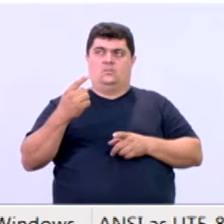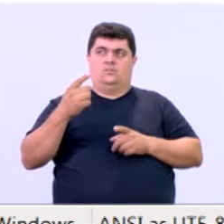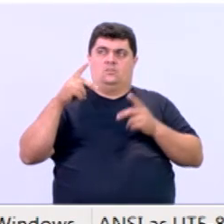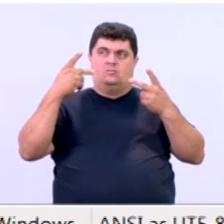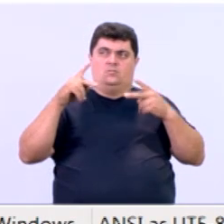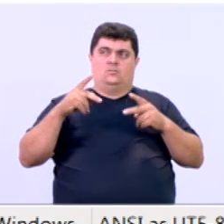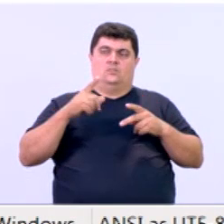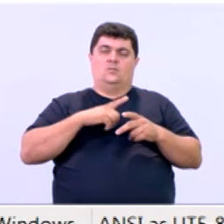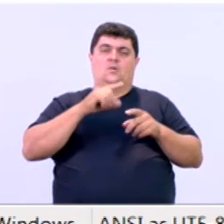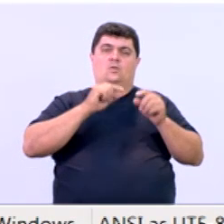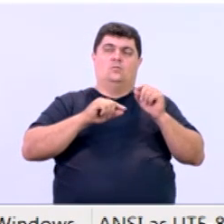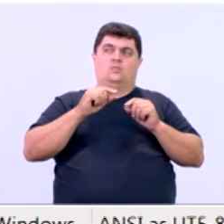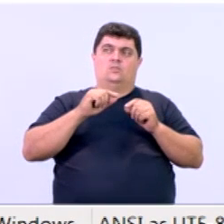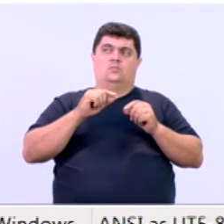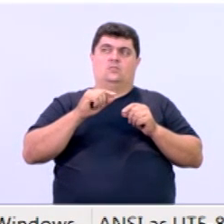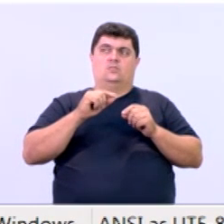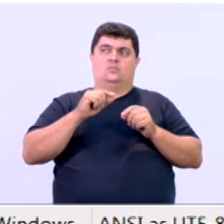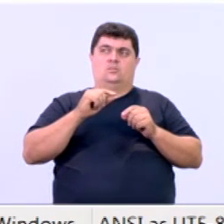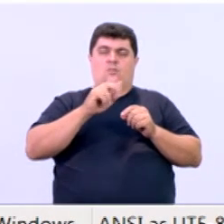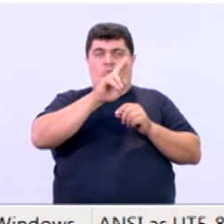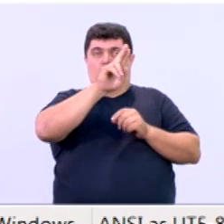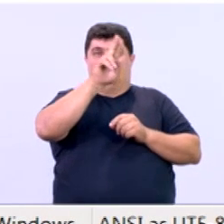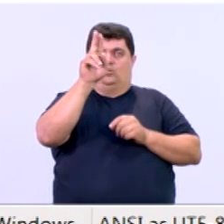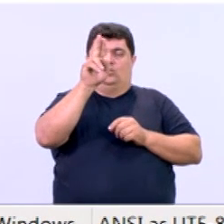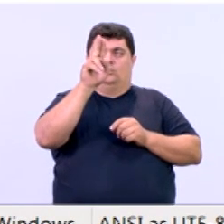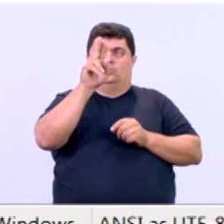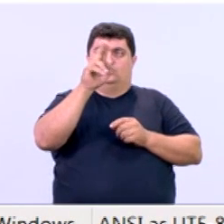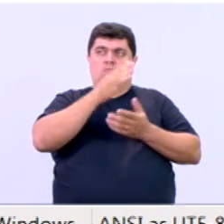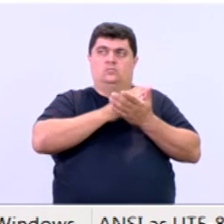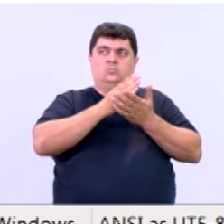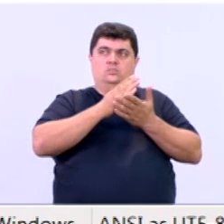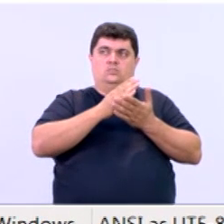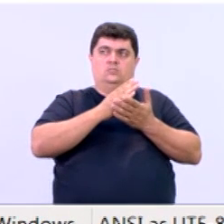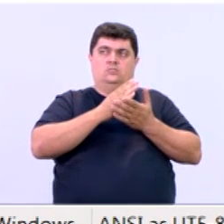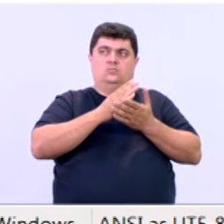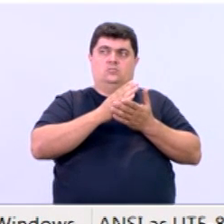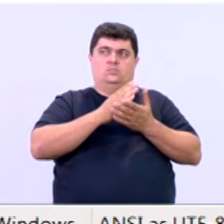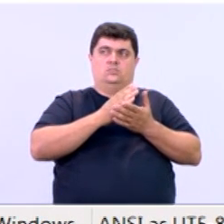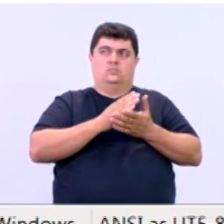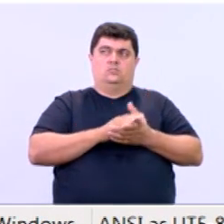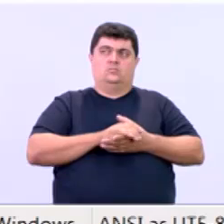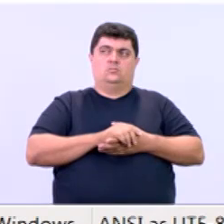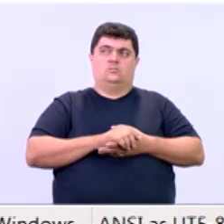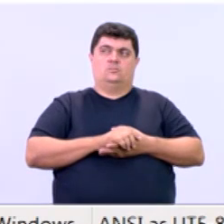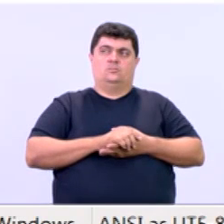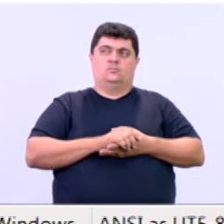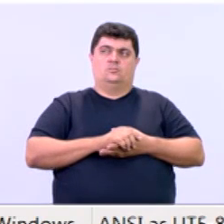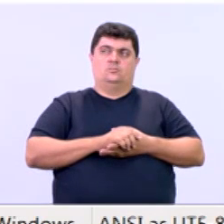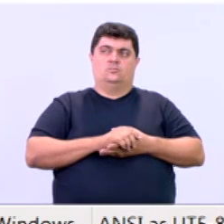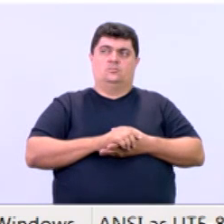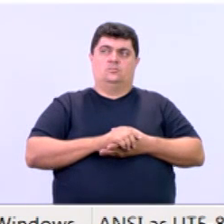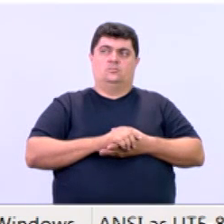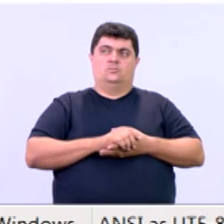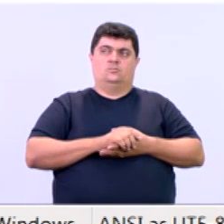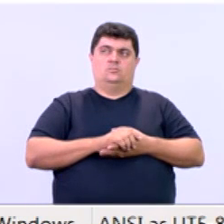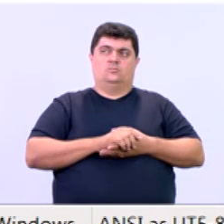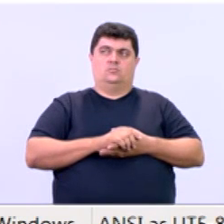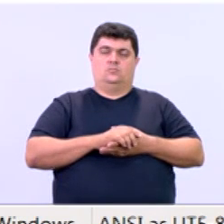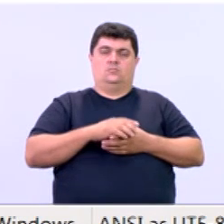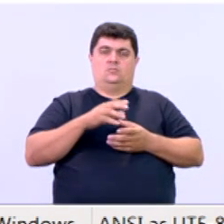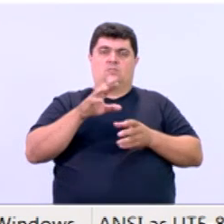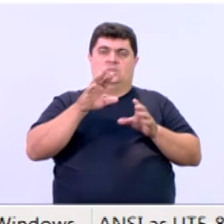o quê? O rótulo para o texto, tá? Que se chama nome